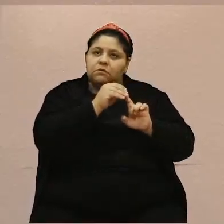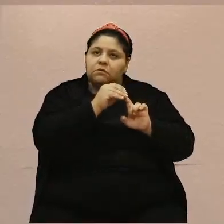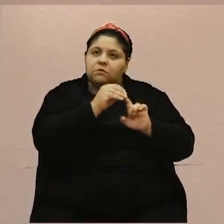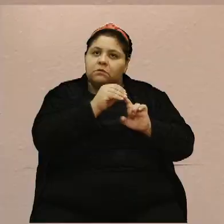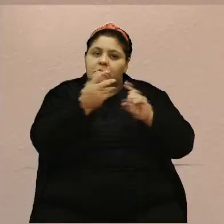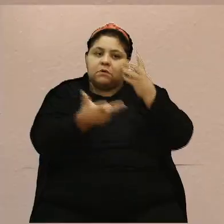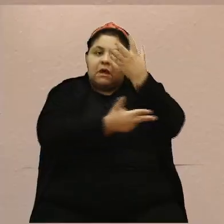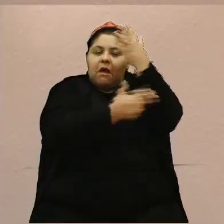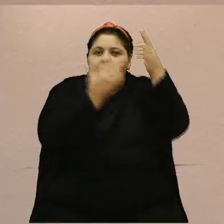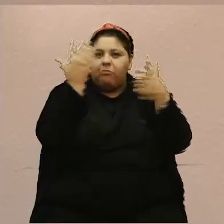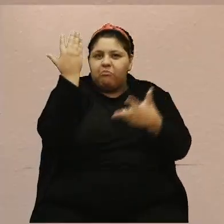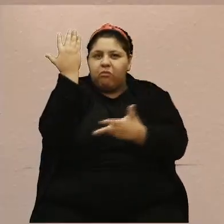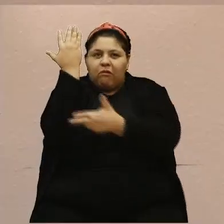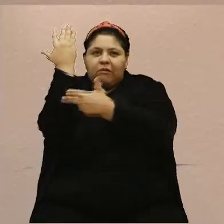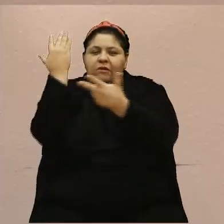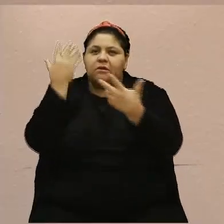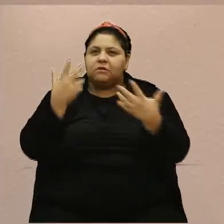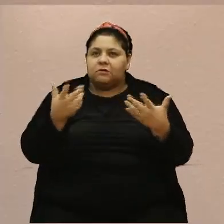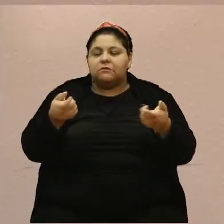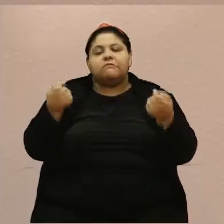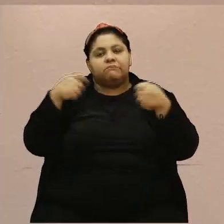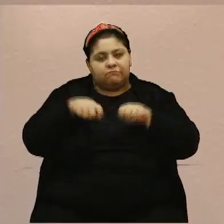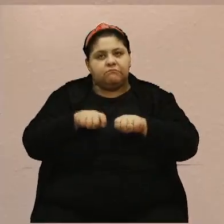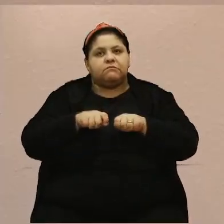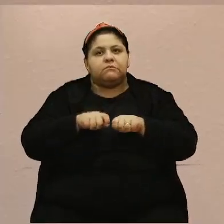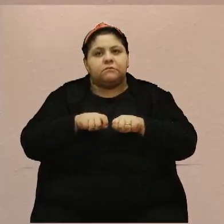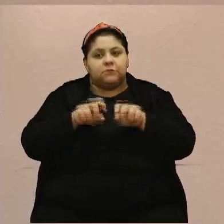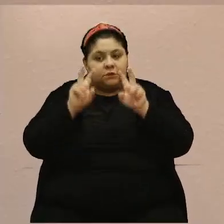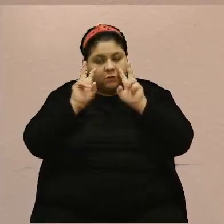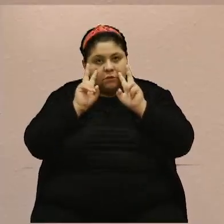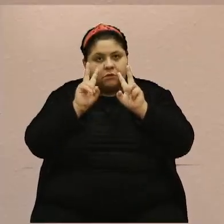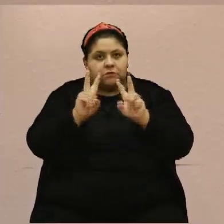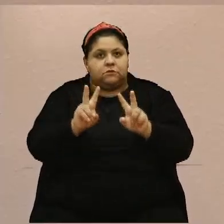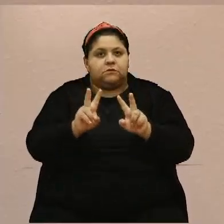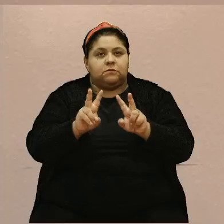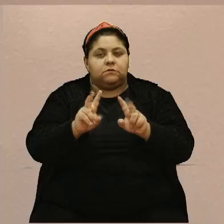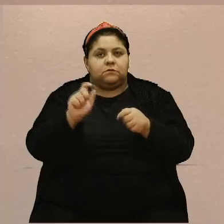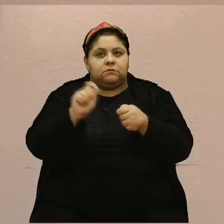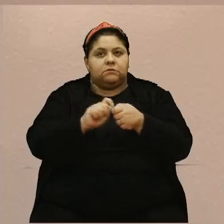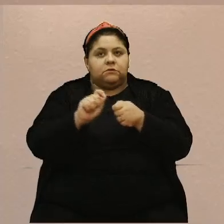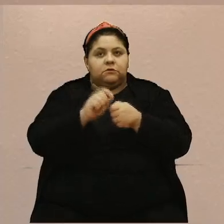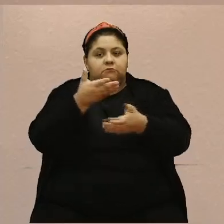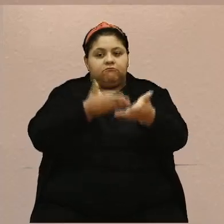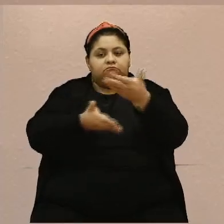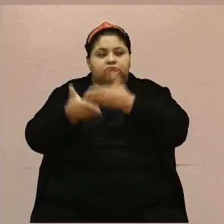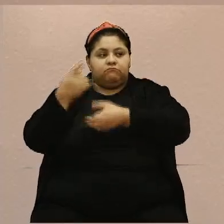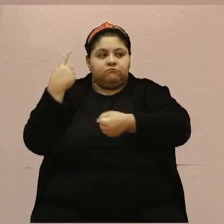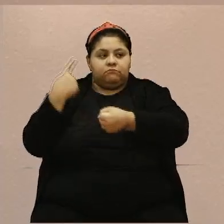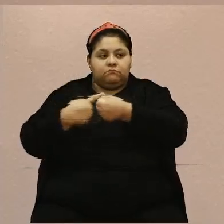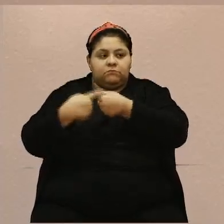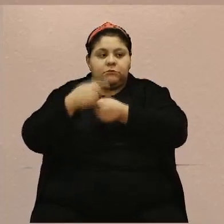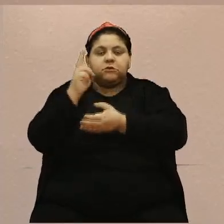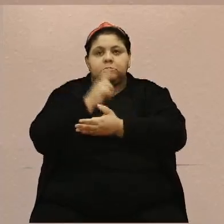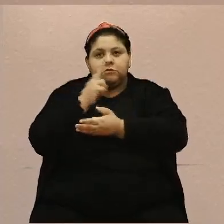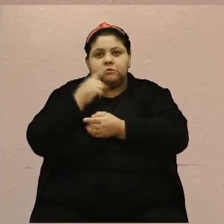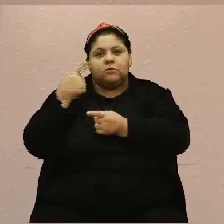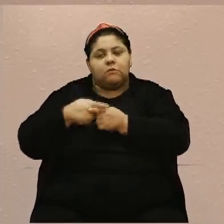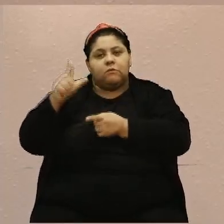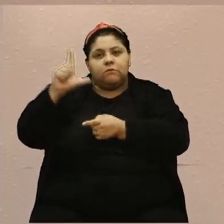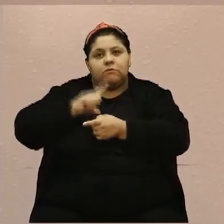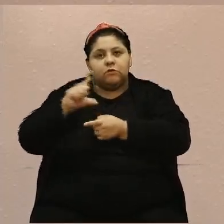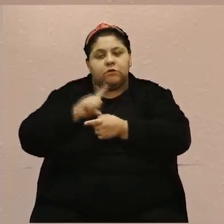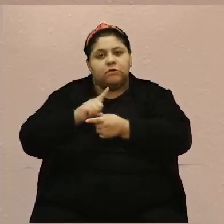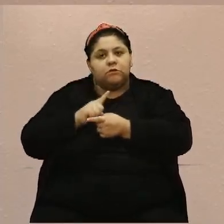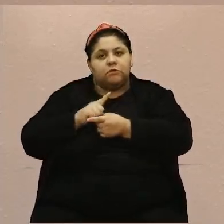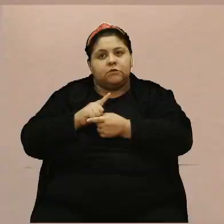de árvore e o corte, eles precisam ser olhados para se fazer um mutirão na cidade urgentemente, porque temos casos